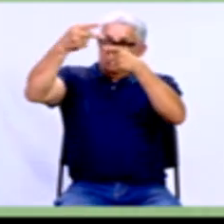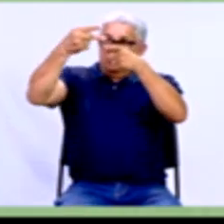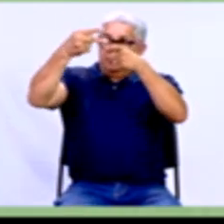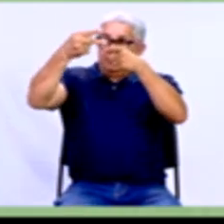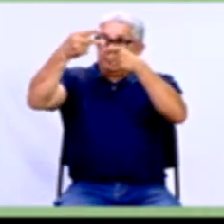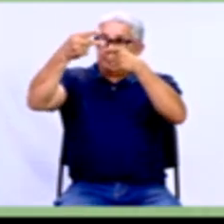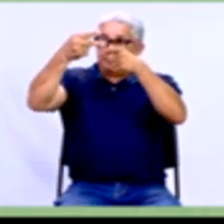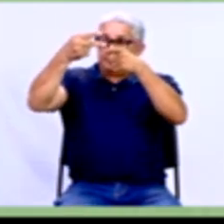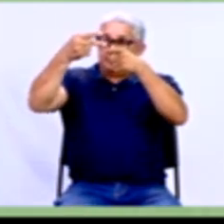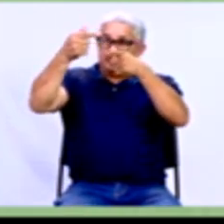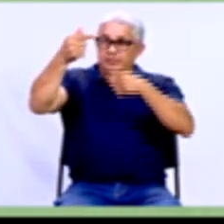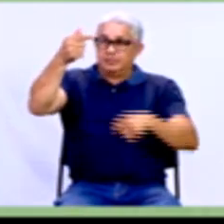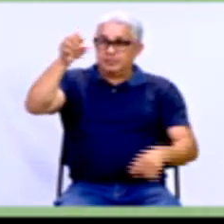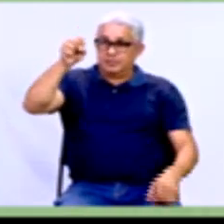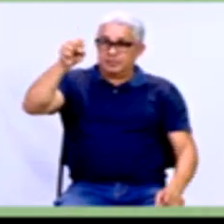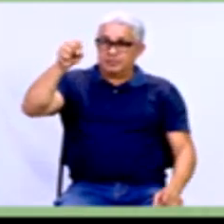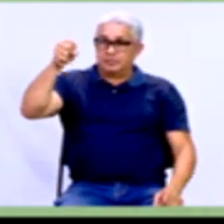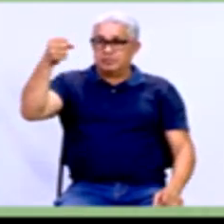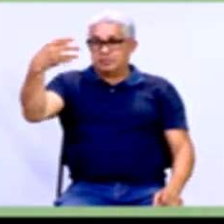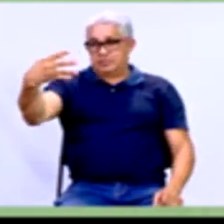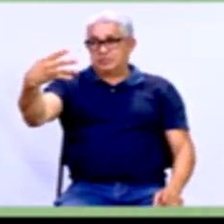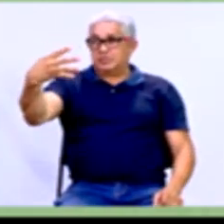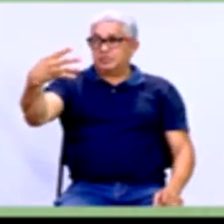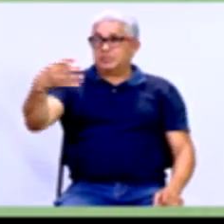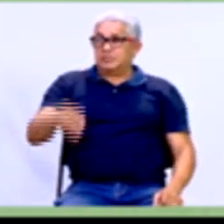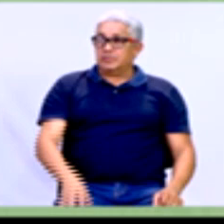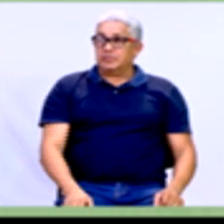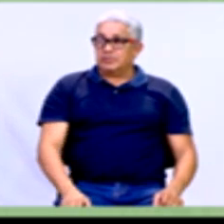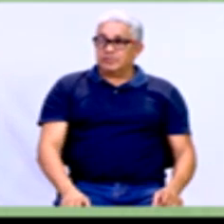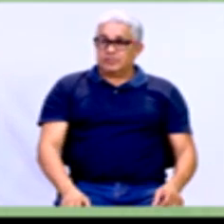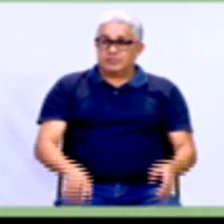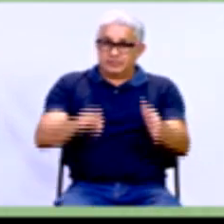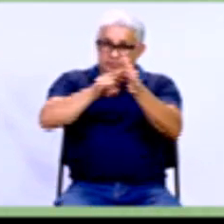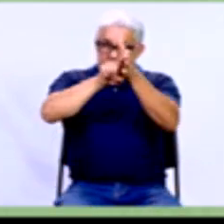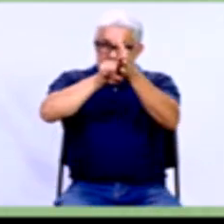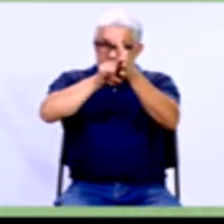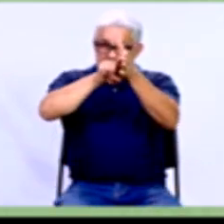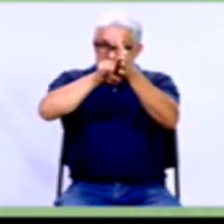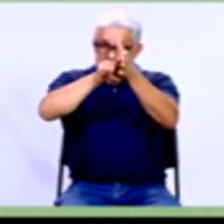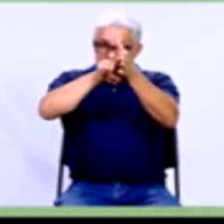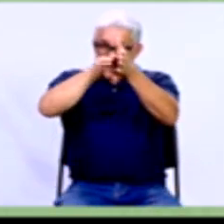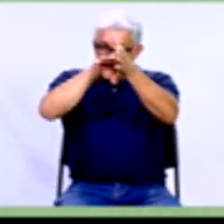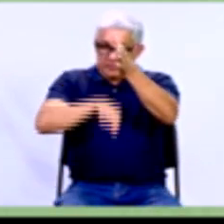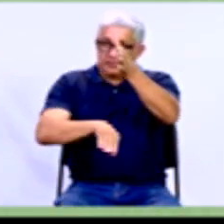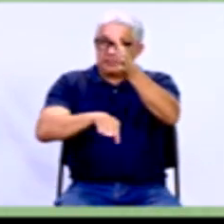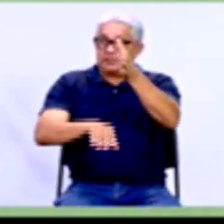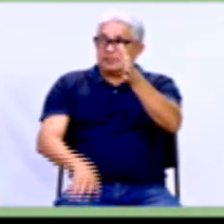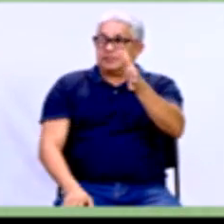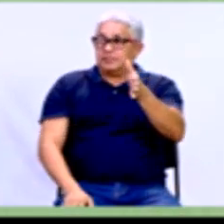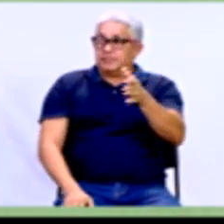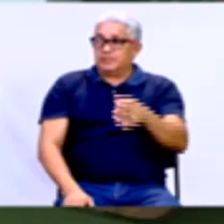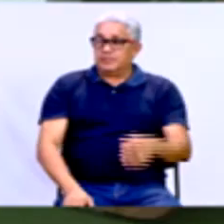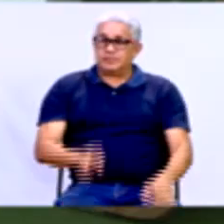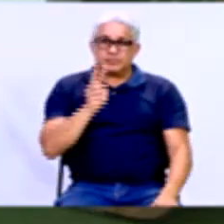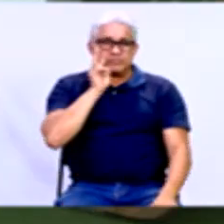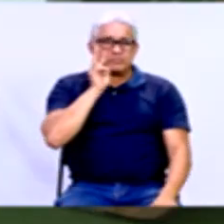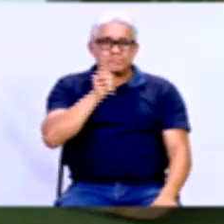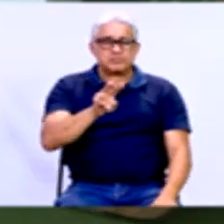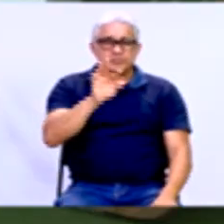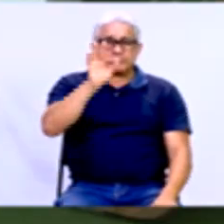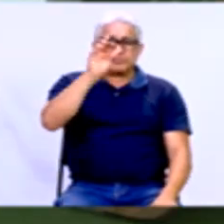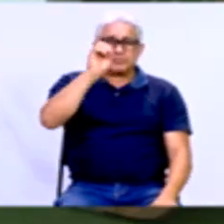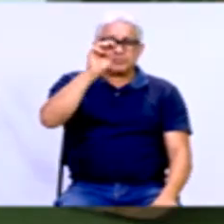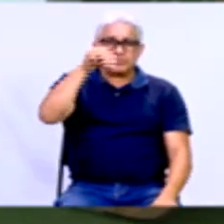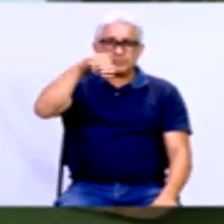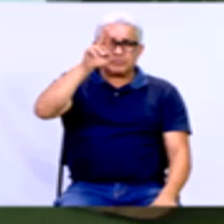é 784. Que fácil que fica, né, professor? Quando a gente olha a fórmula aqui, a gente fala,